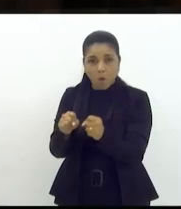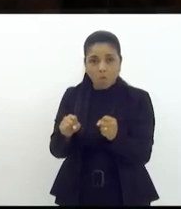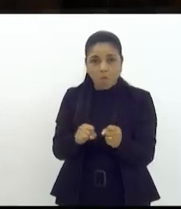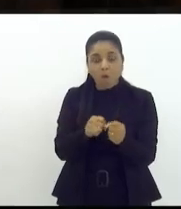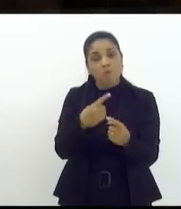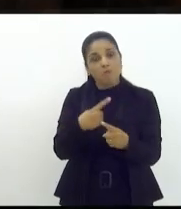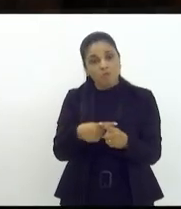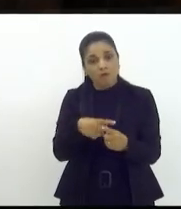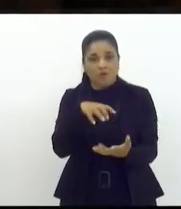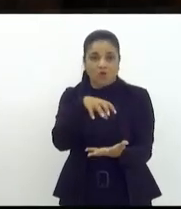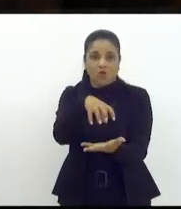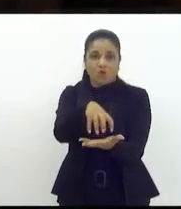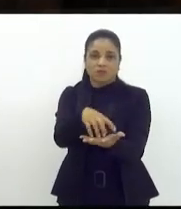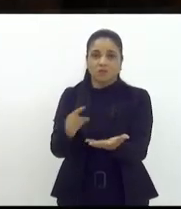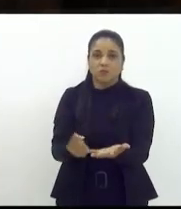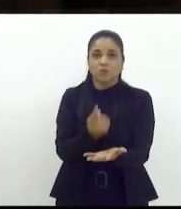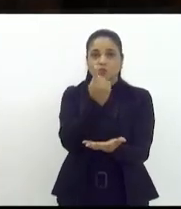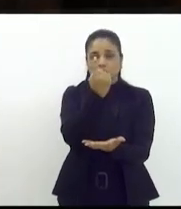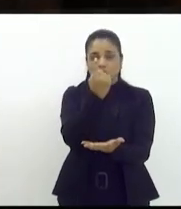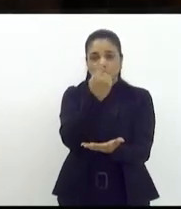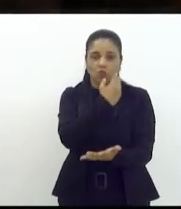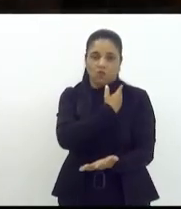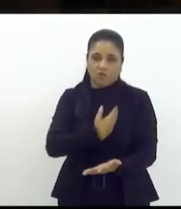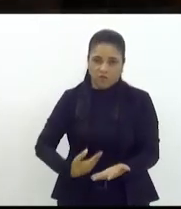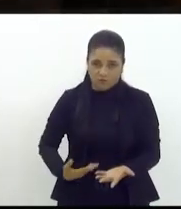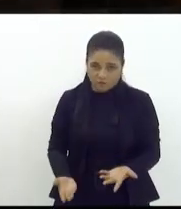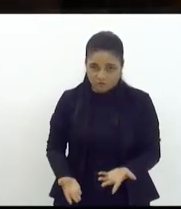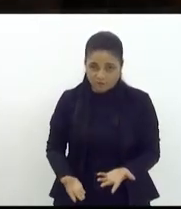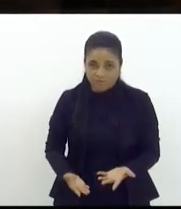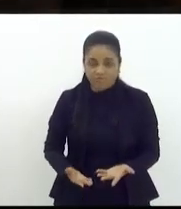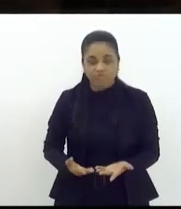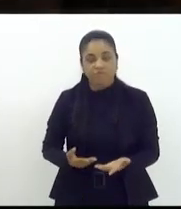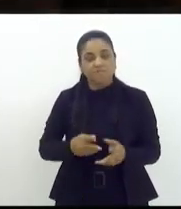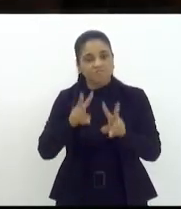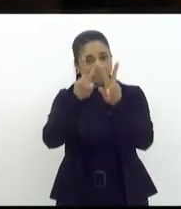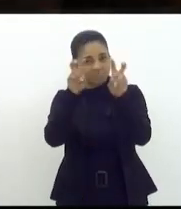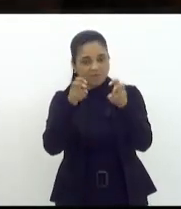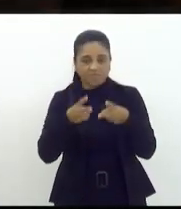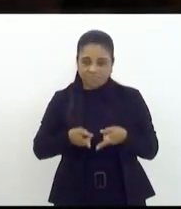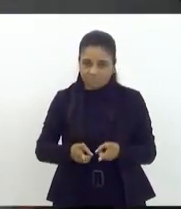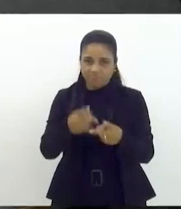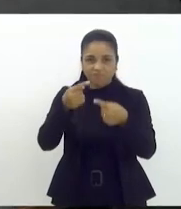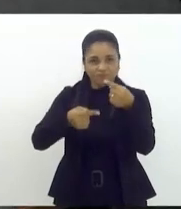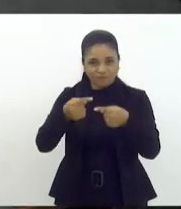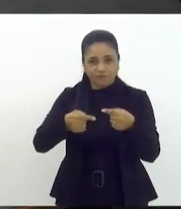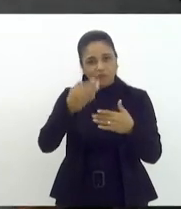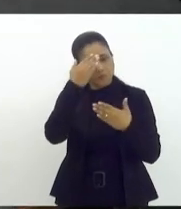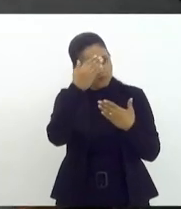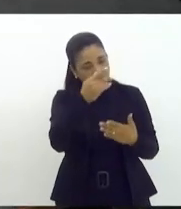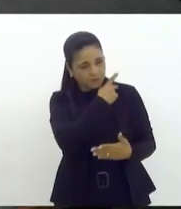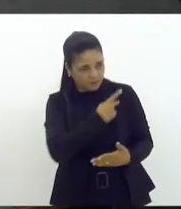mas vamos continuar avançar nesse tema Muito obrigado